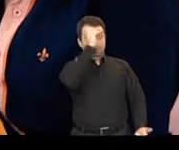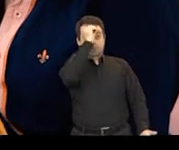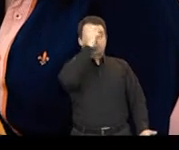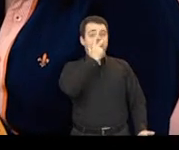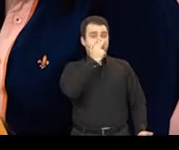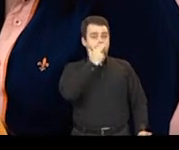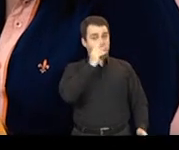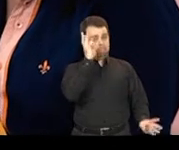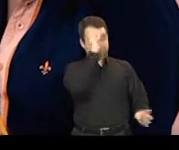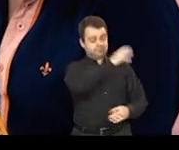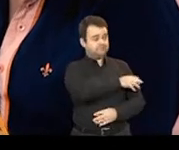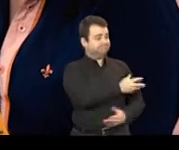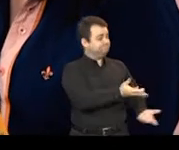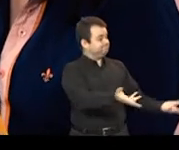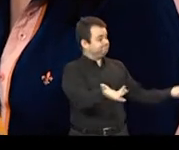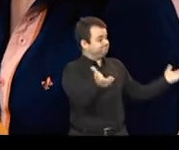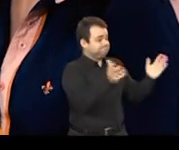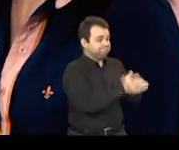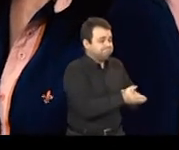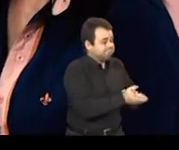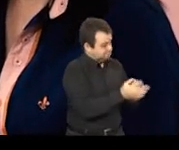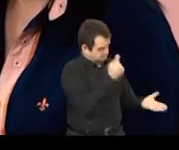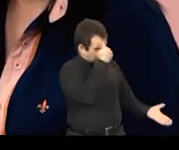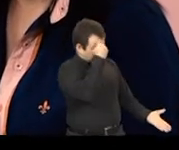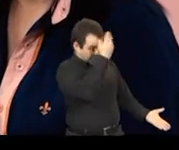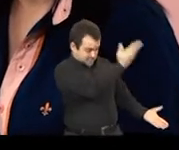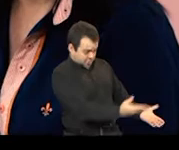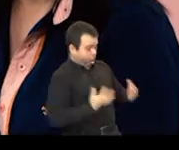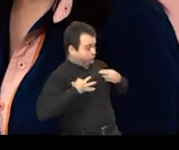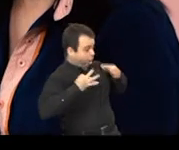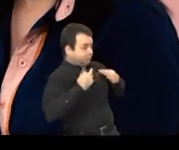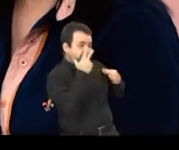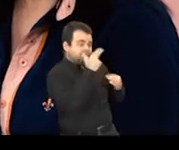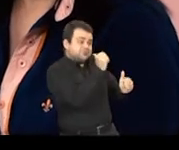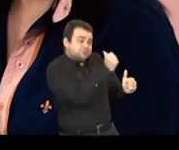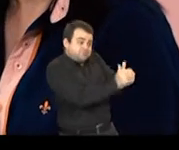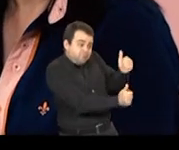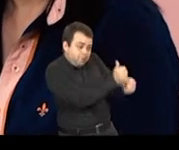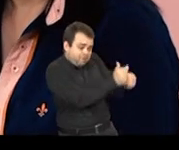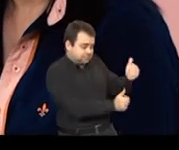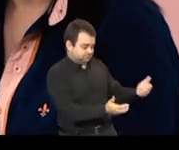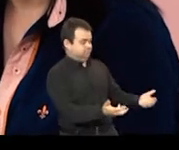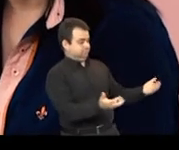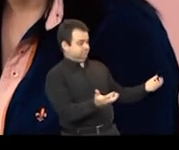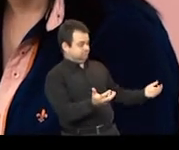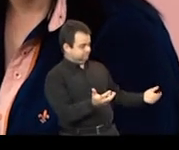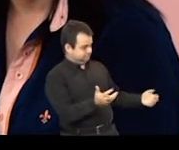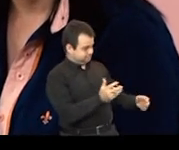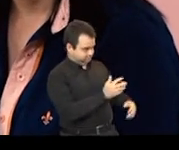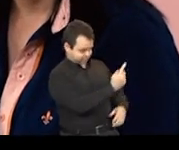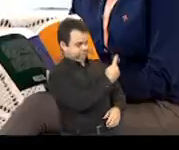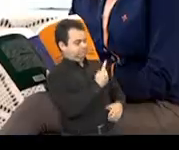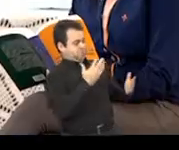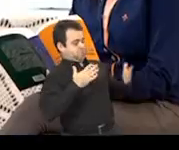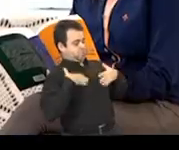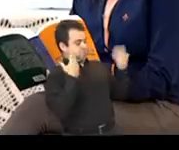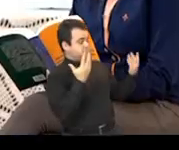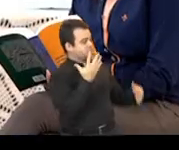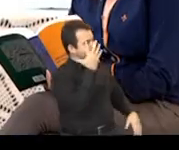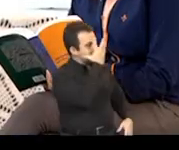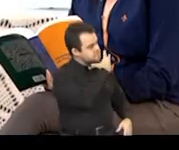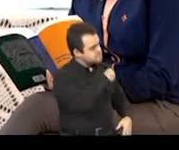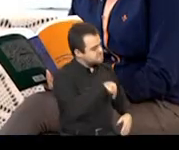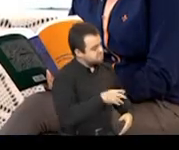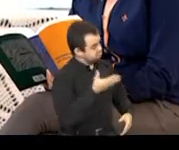Jamais, não é? Pensei que viesse vestida esportivamente. E agora me aparece nessa elegância. Quando você